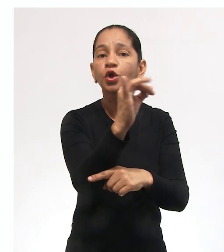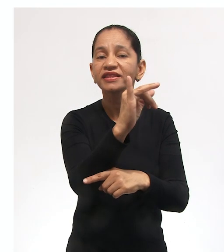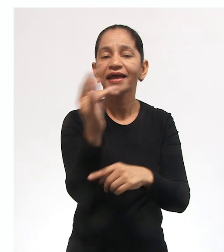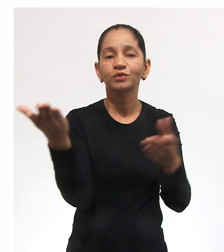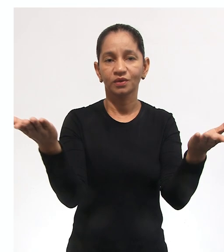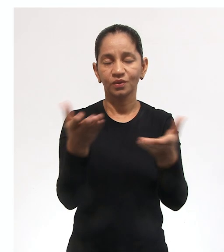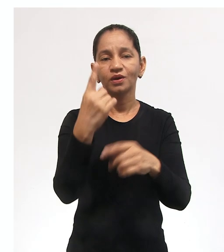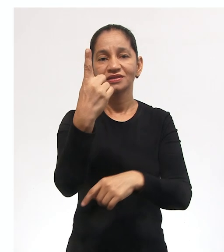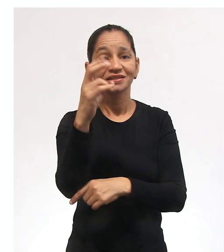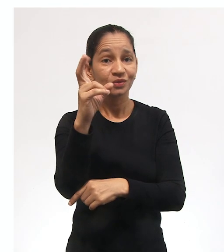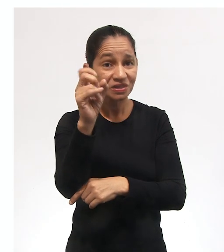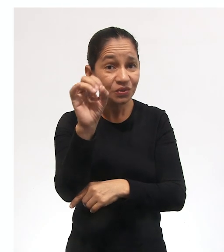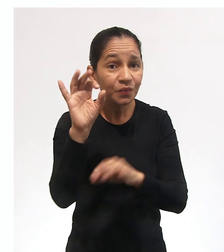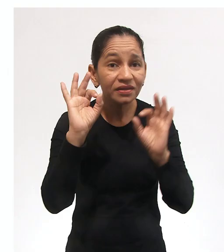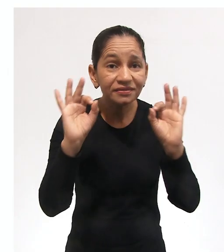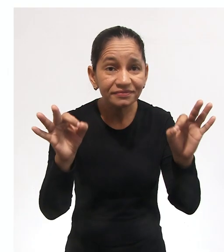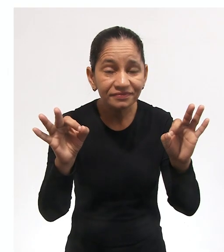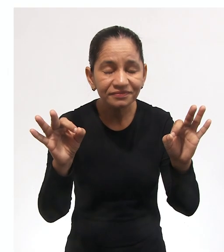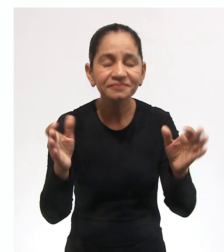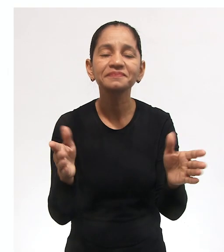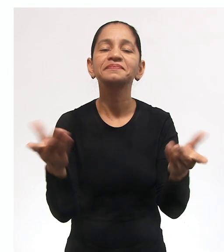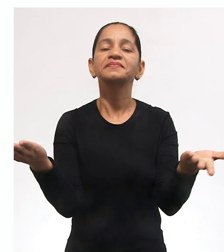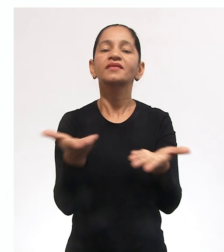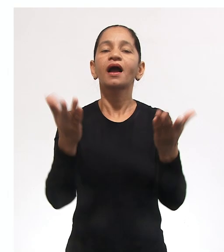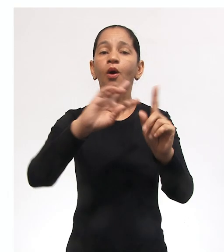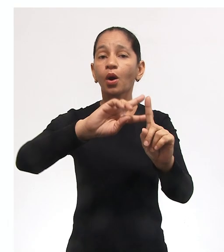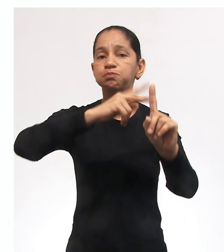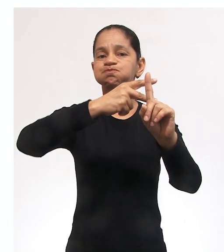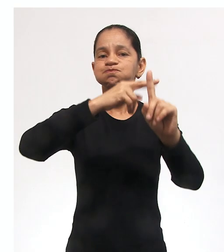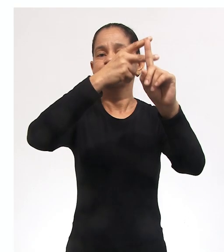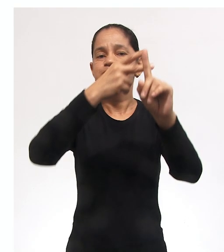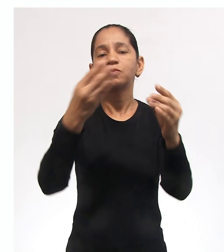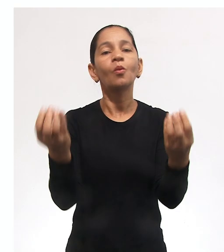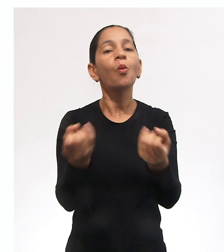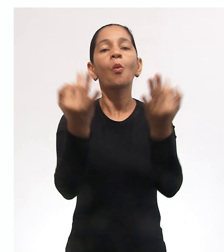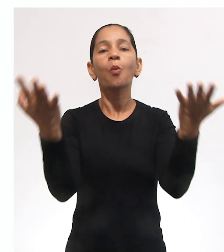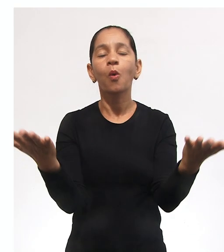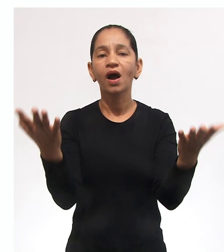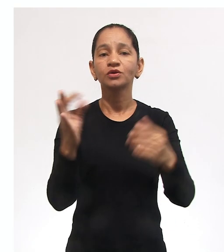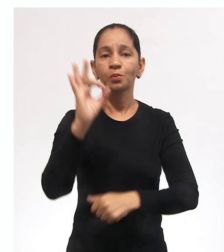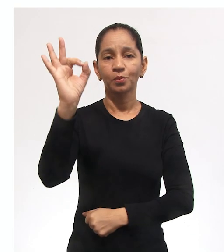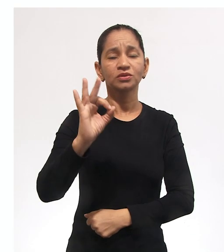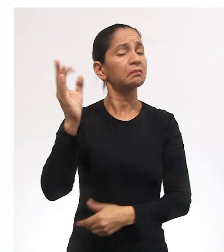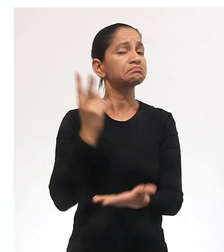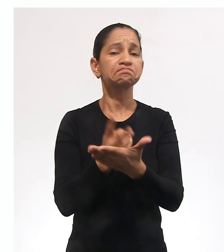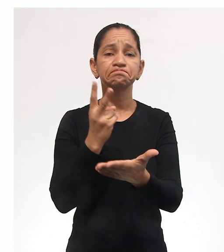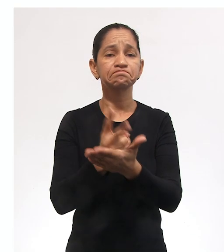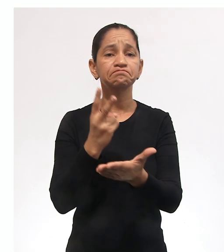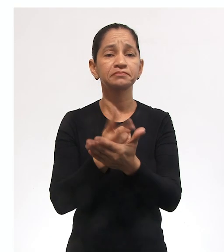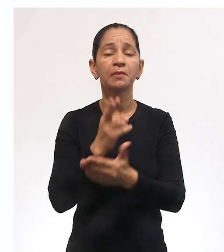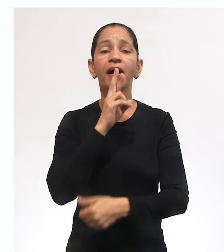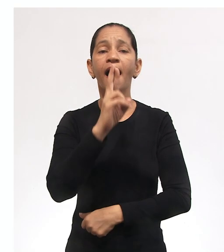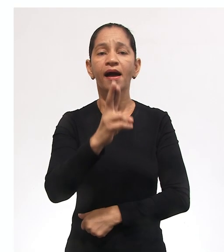R$150. Vamos para o próximo, aumentos em porcentagem. Tá? A gente vai utilizar